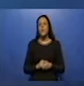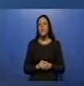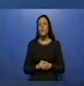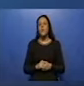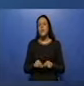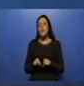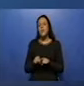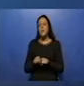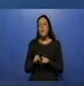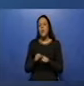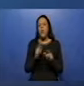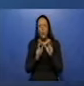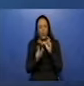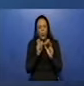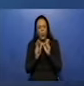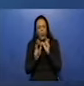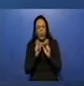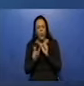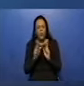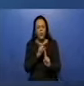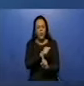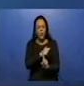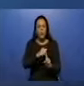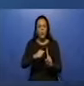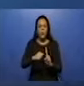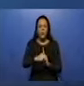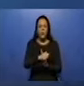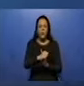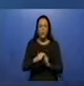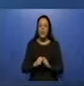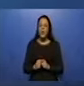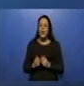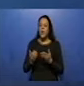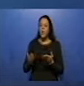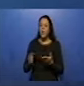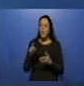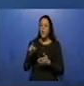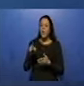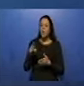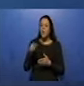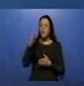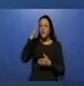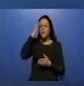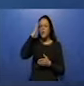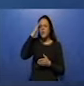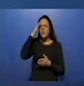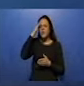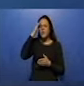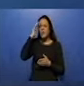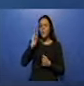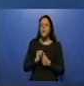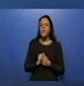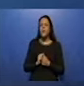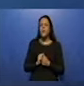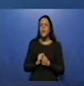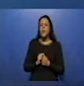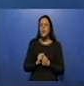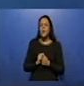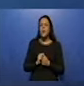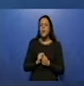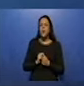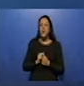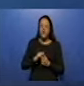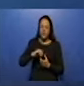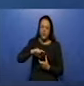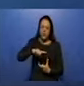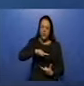crítica social. Com base em seus conhecimentos geográficos sobre as condições econômicas e